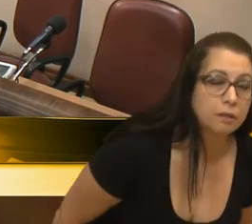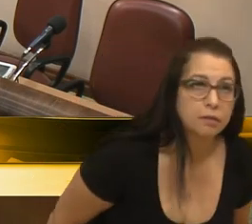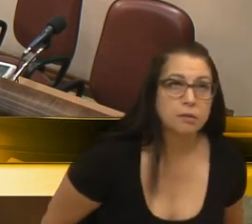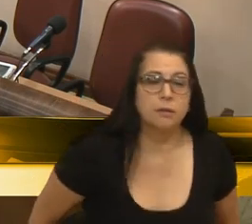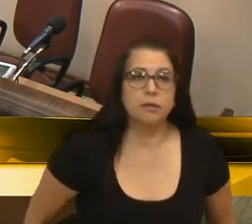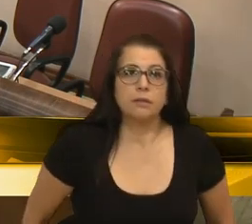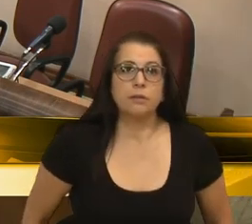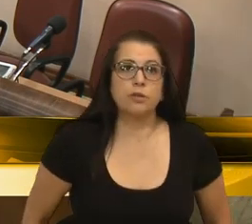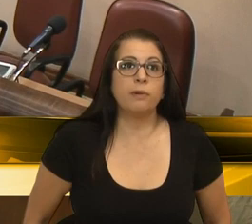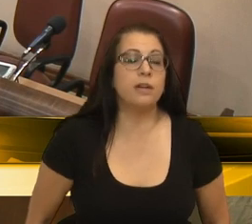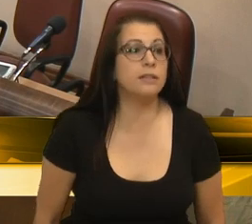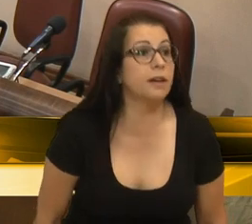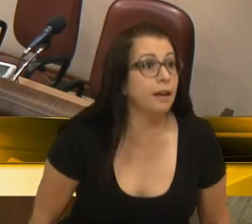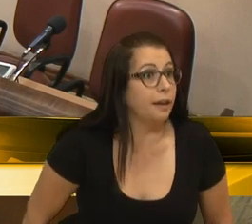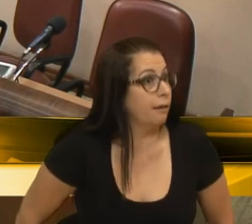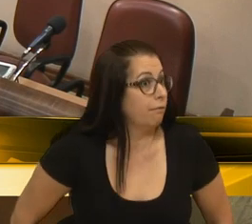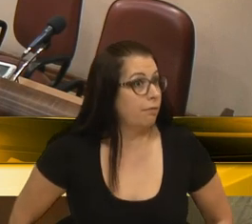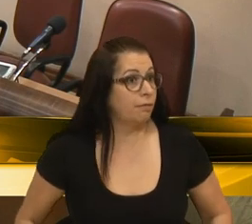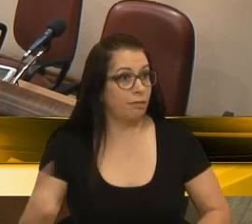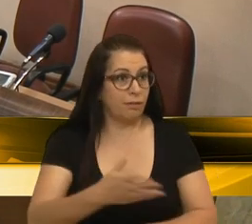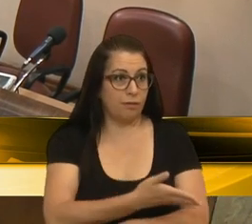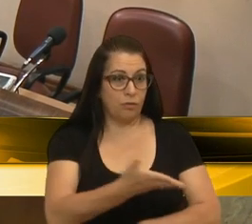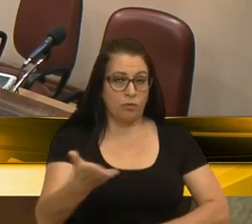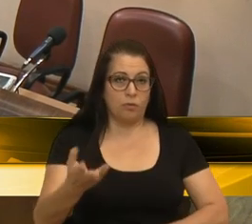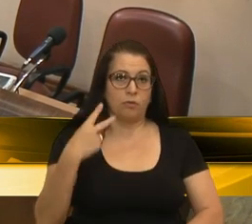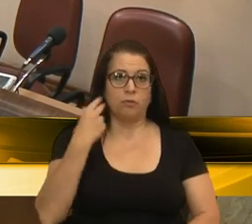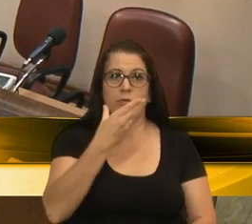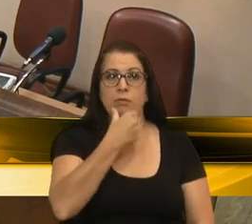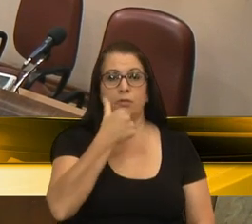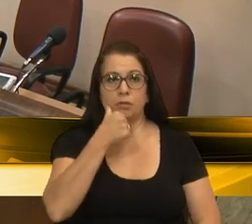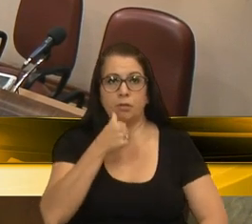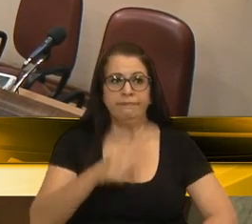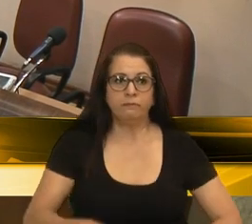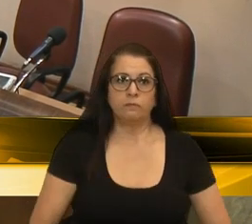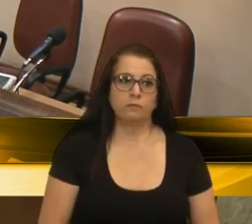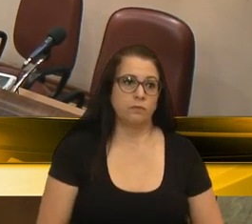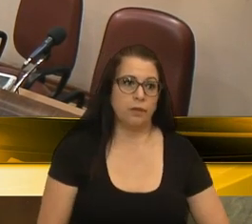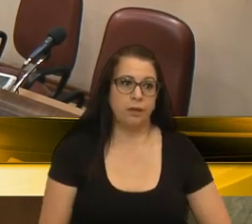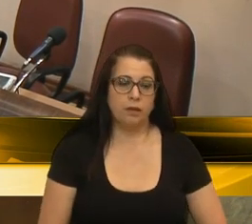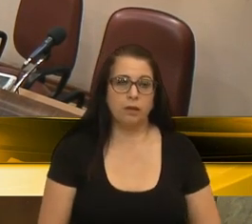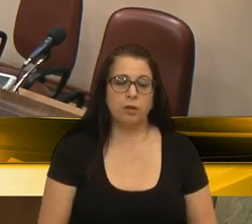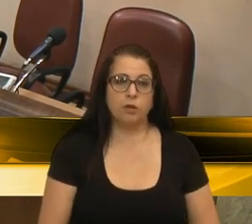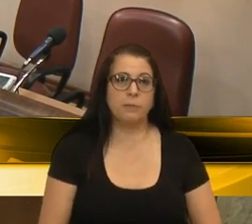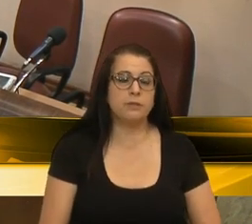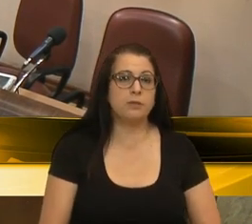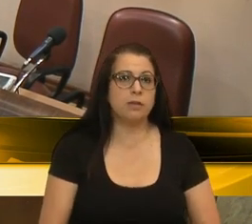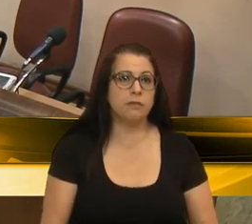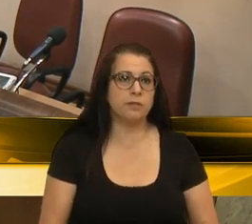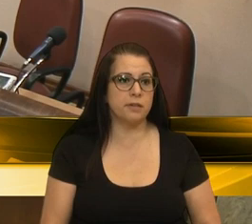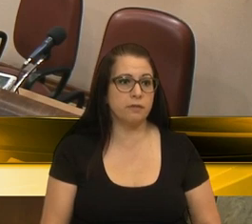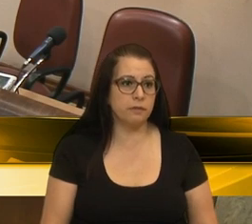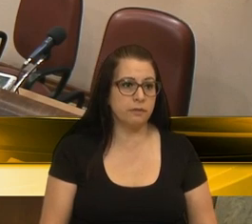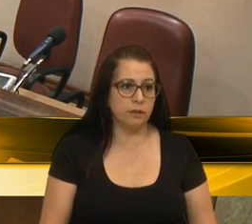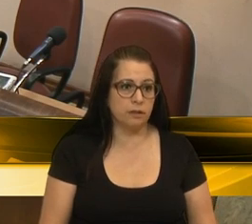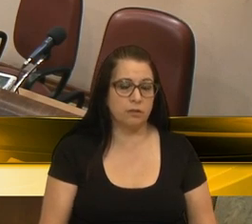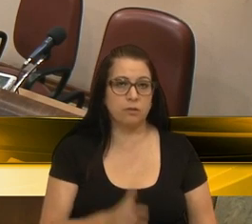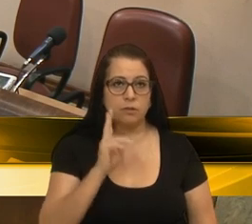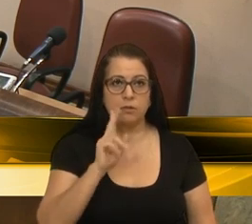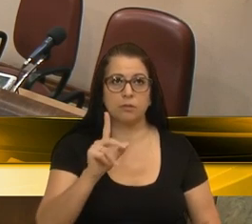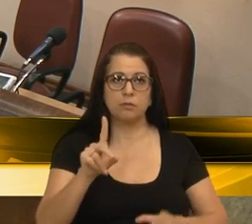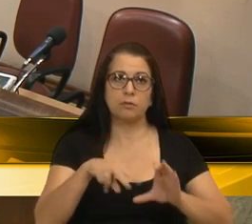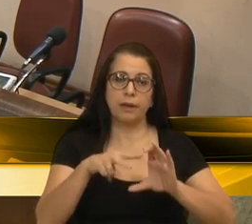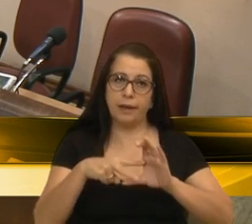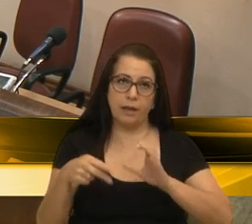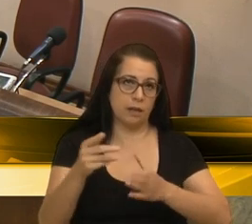Bom dia, presidente, colegas vereadoras, vereadores. Bom dia a quem nos assiste na TV